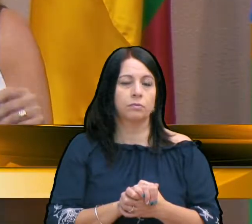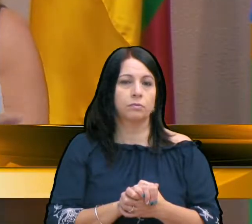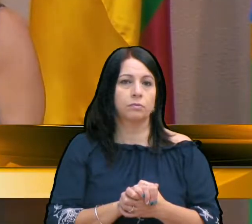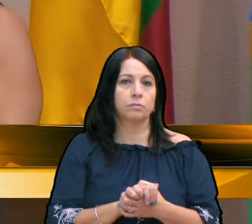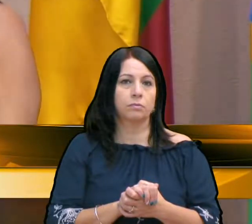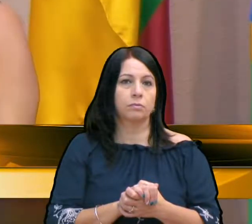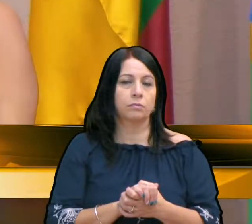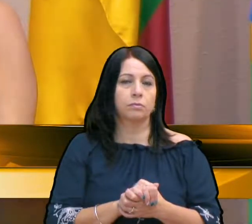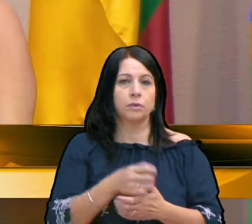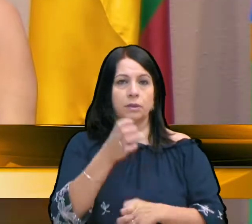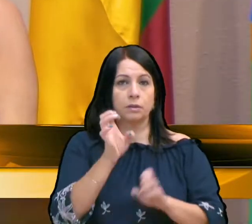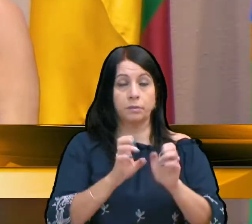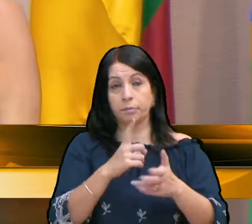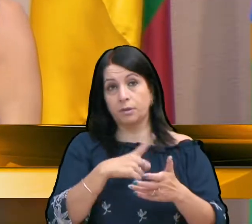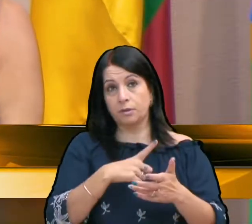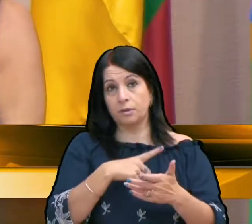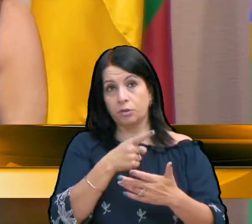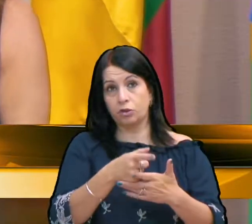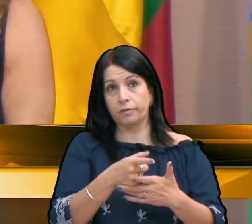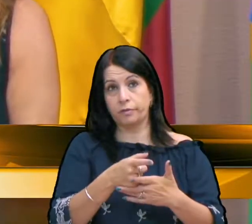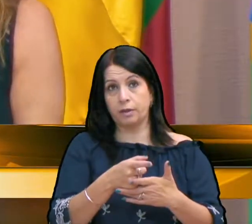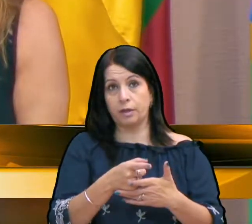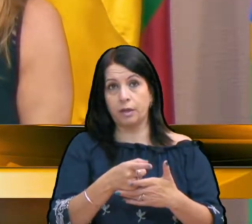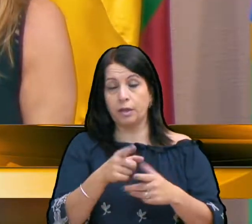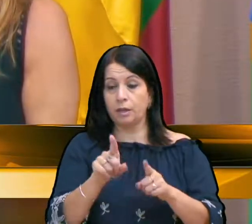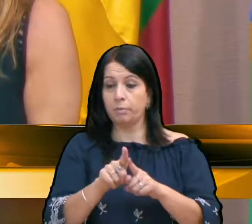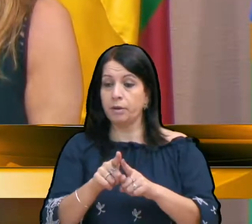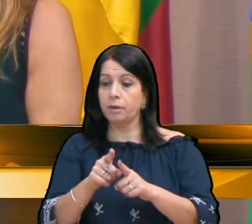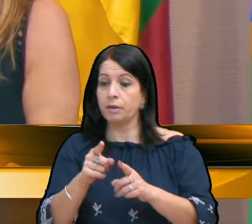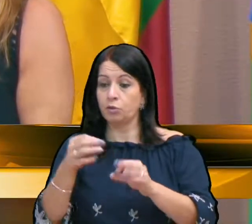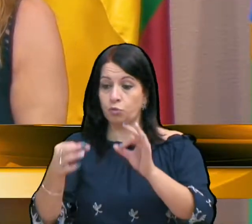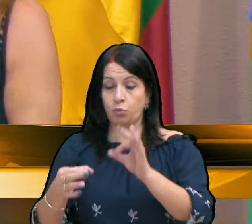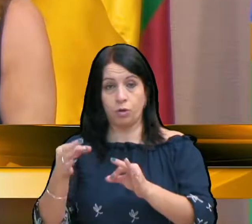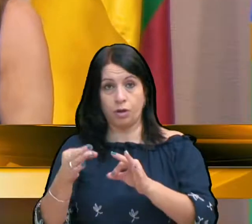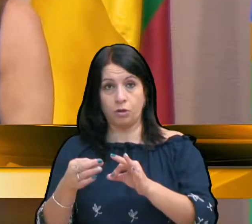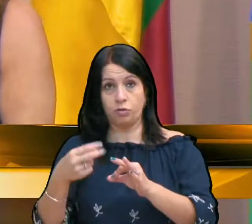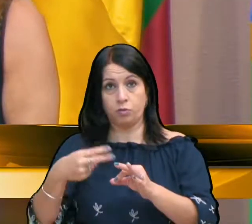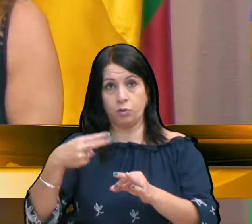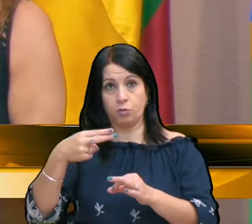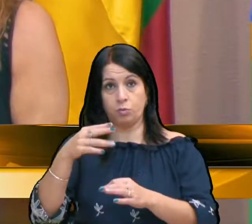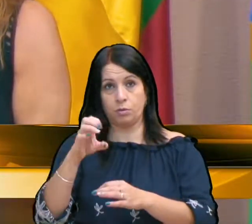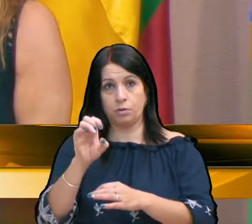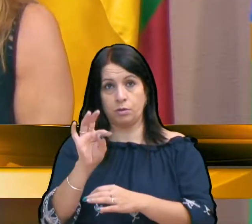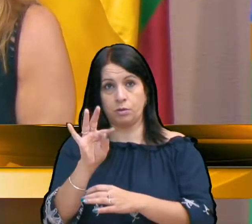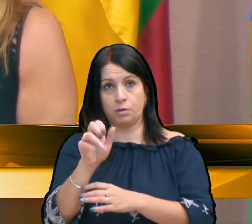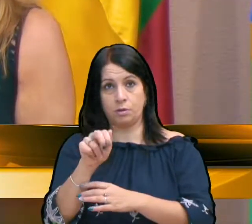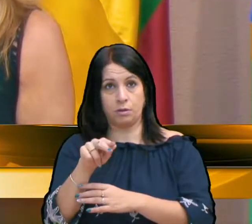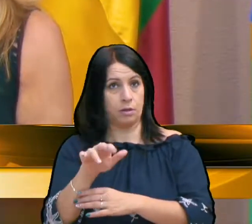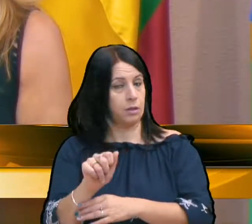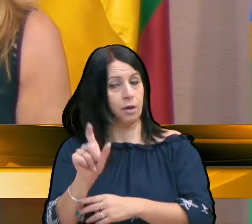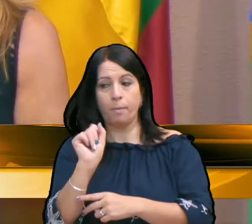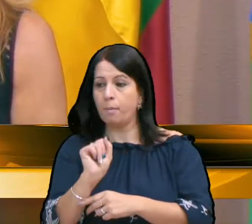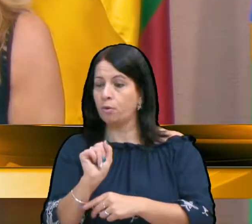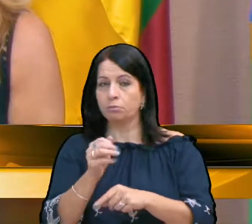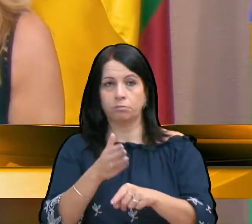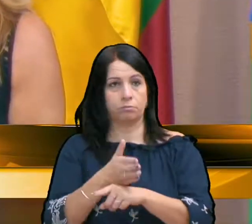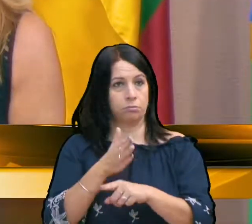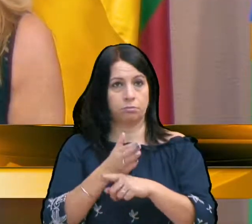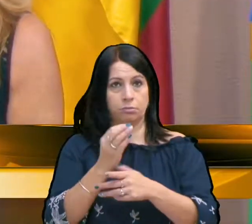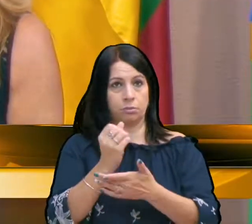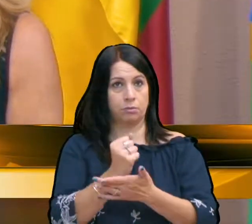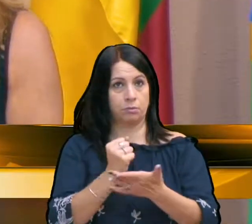Assim, as empresas que tiverem condenação em segunda instância não poderão participar do nosso